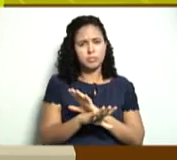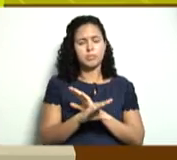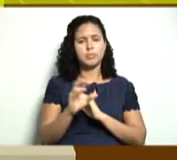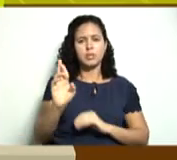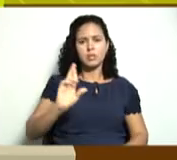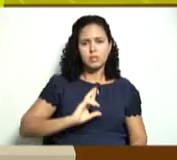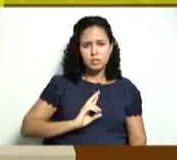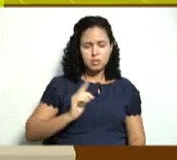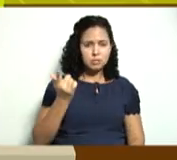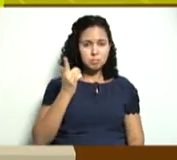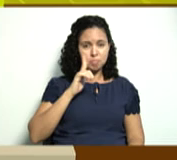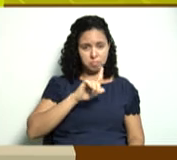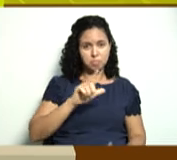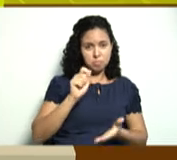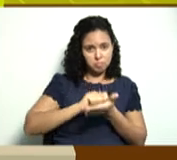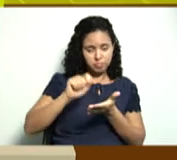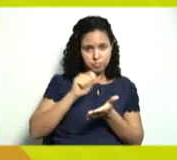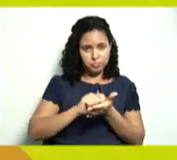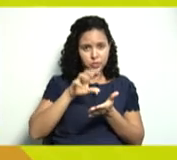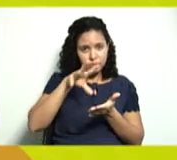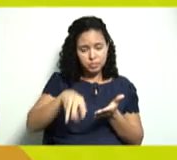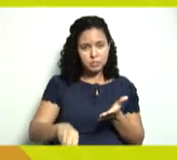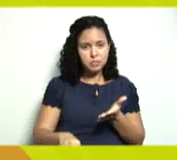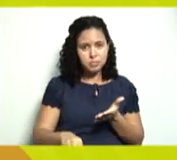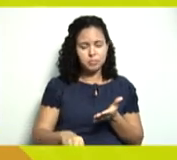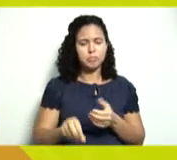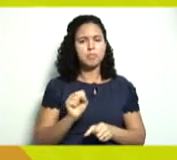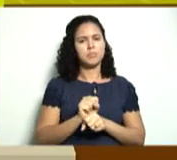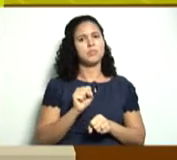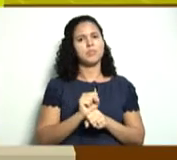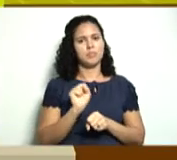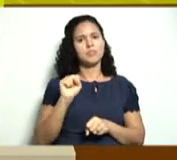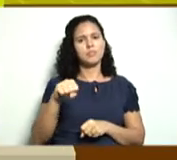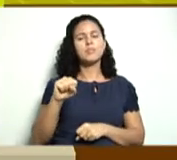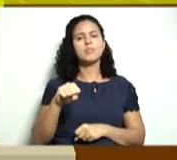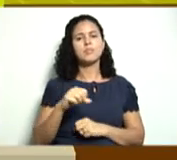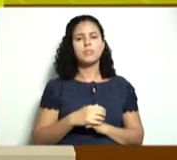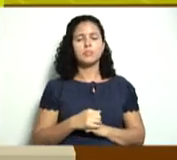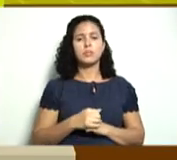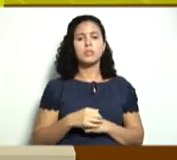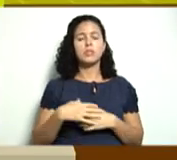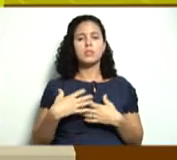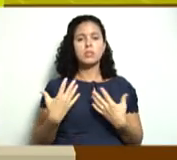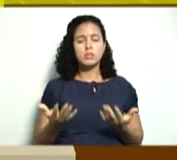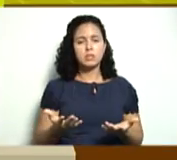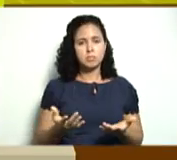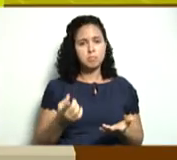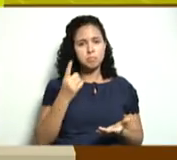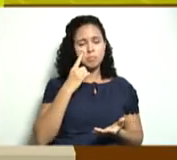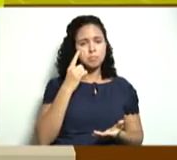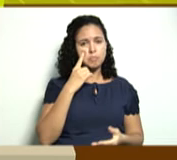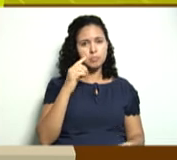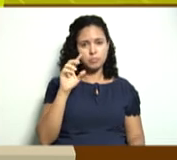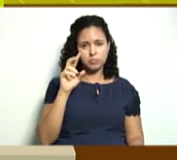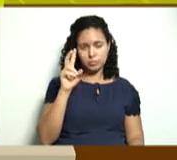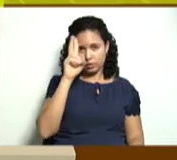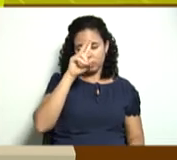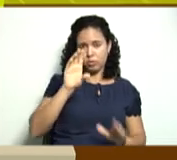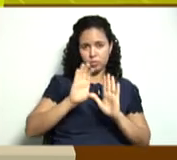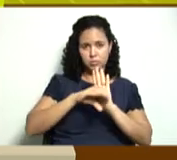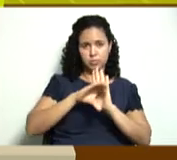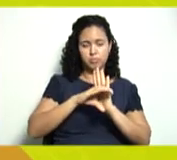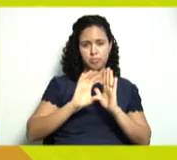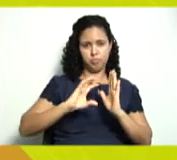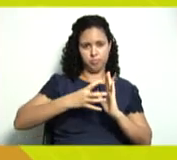vocês conseguiram anotar tudo espero que sim então olha só moçada vocês puderam ver o conceito de